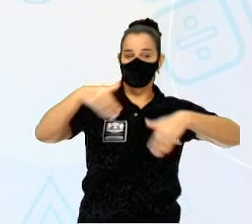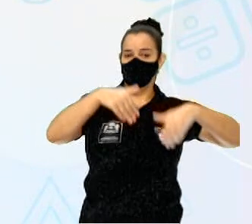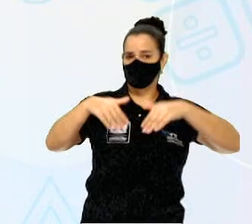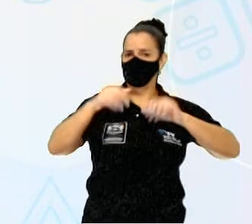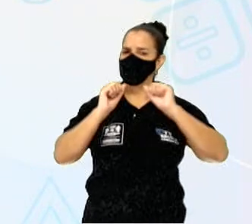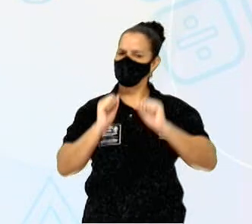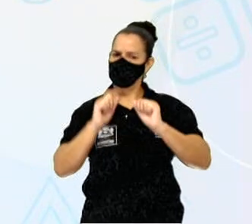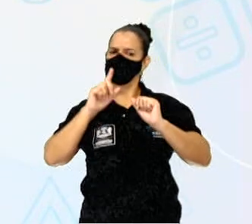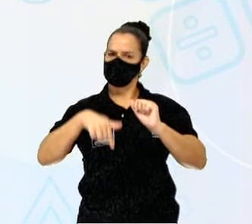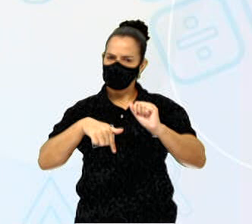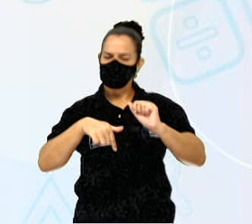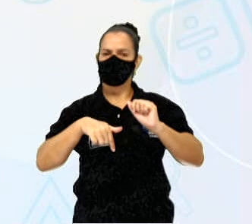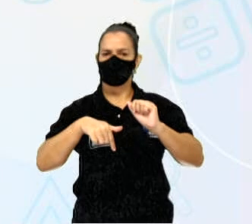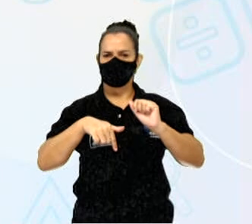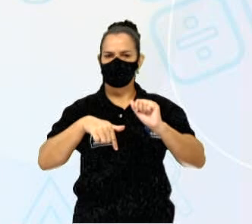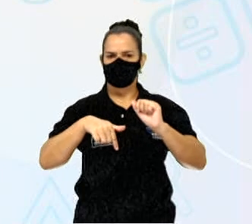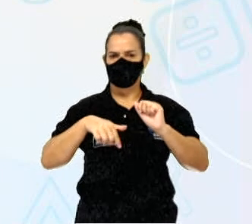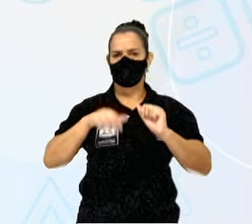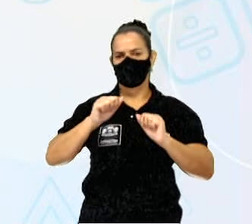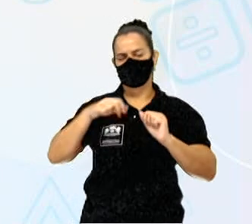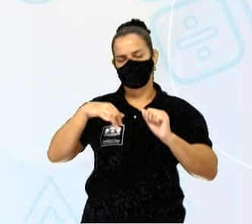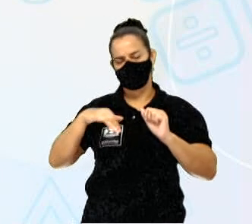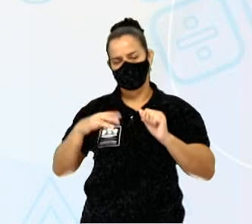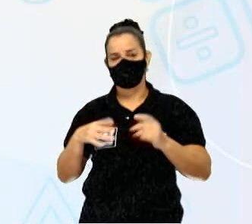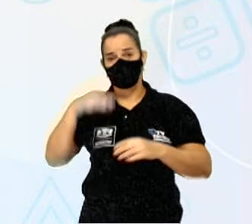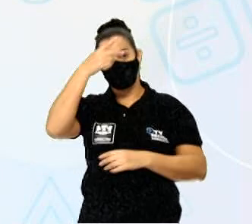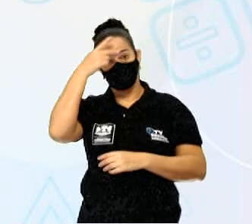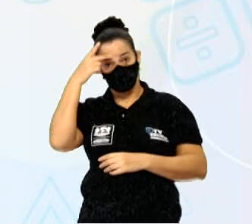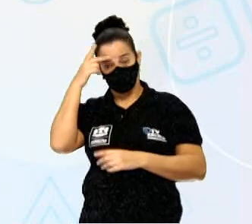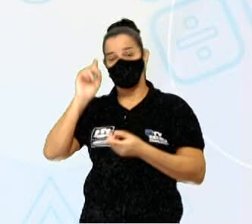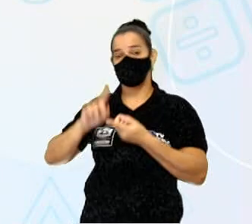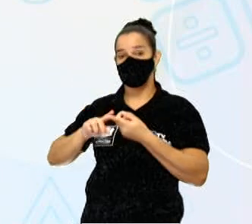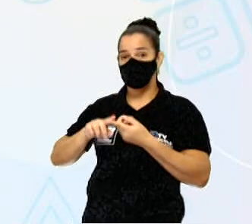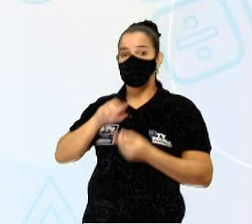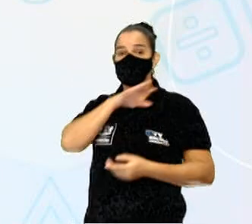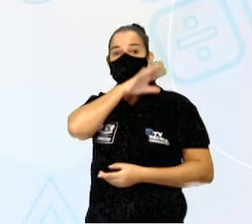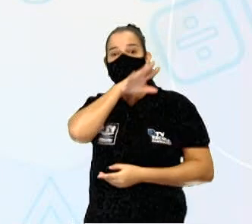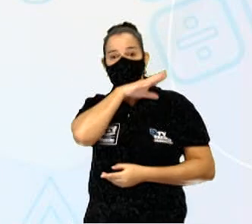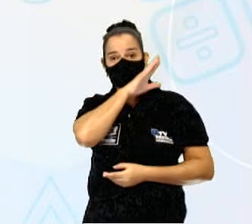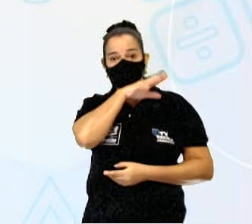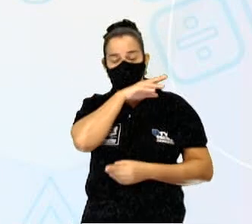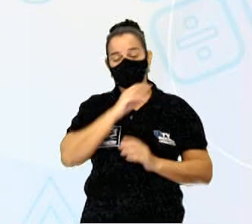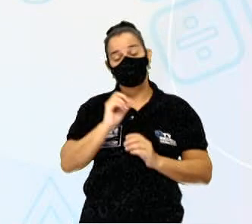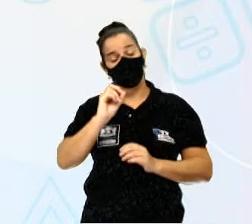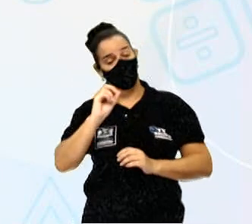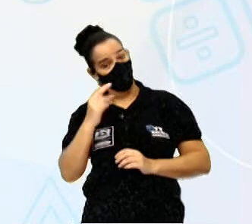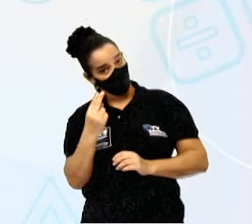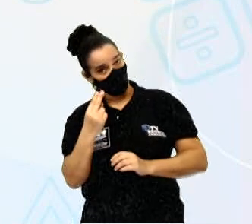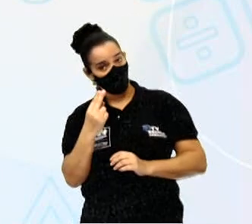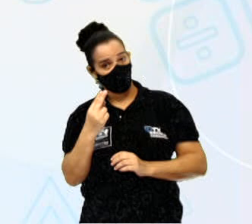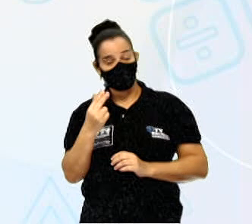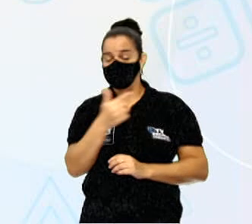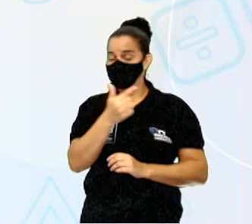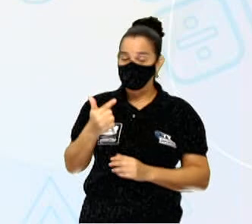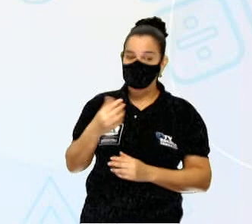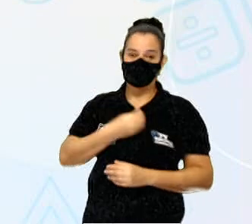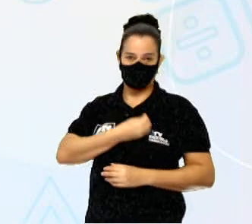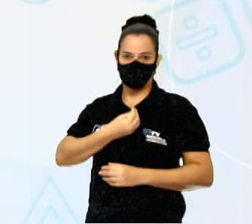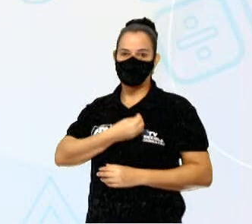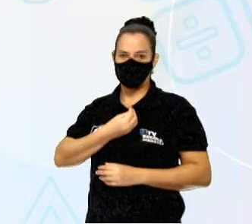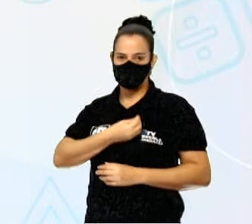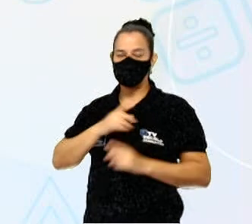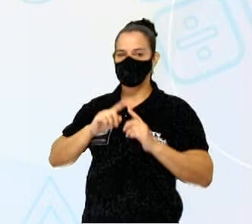ser construídos com seres animados, como pessoas e animais, ou inanimados, dando vida